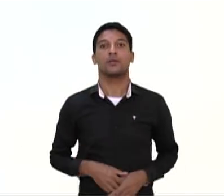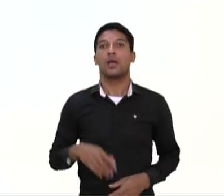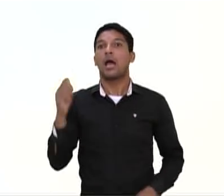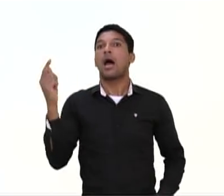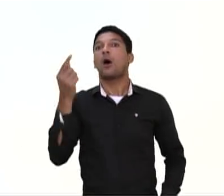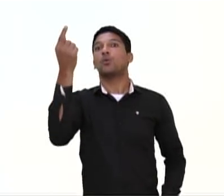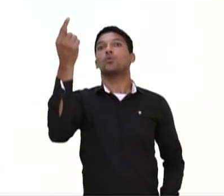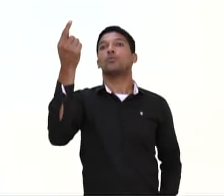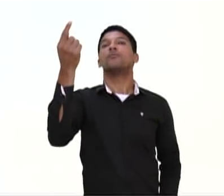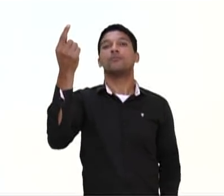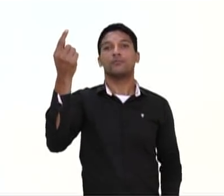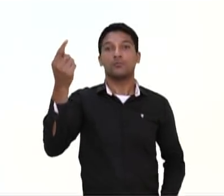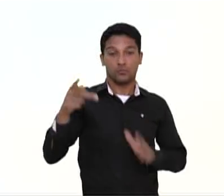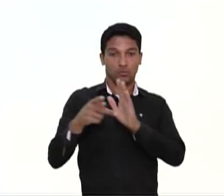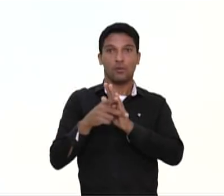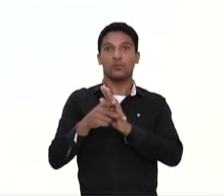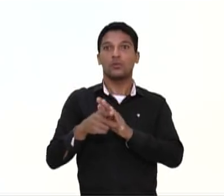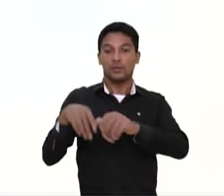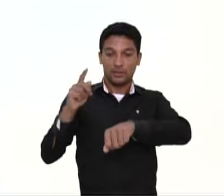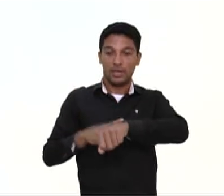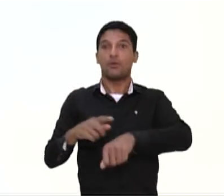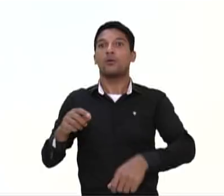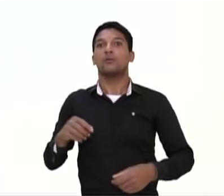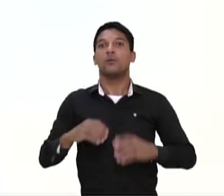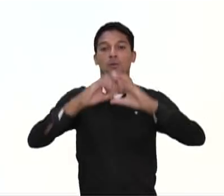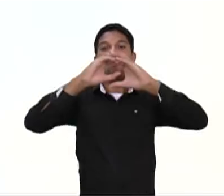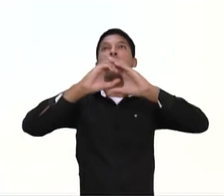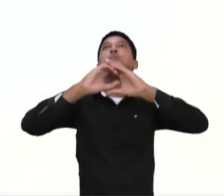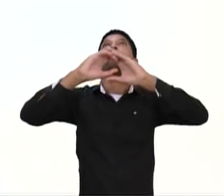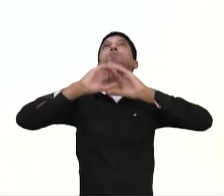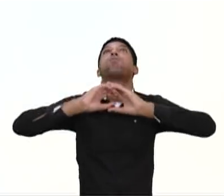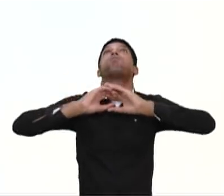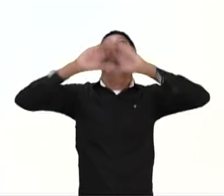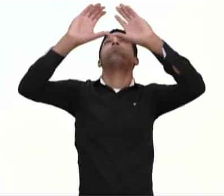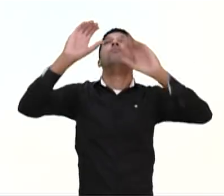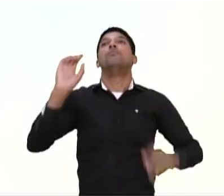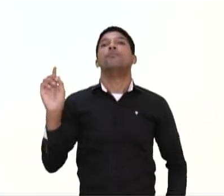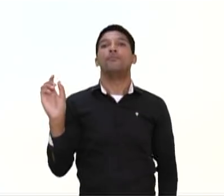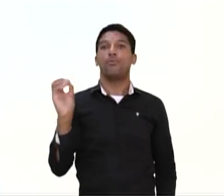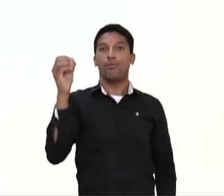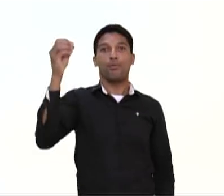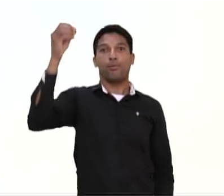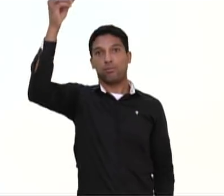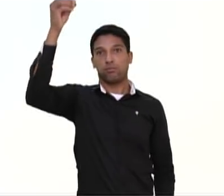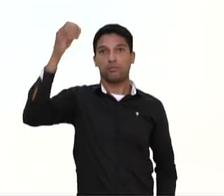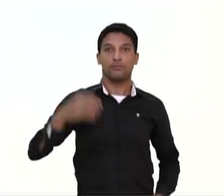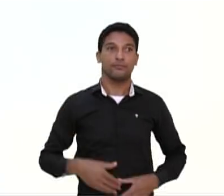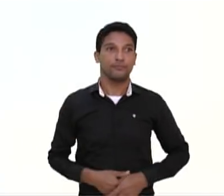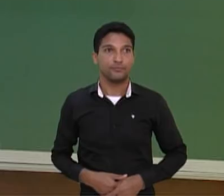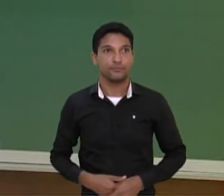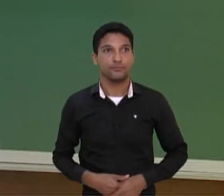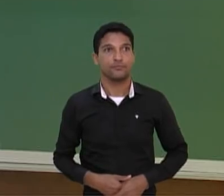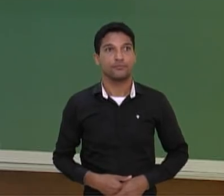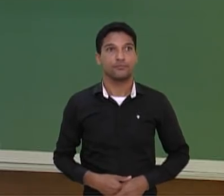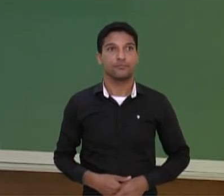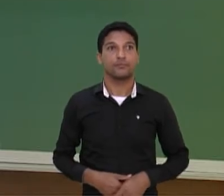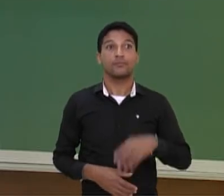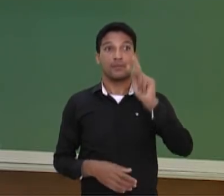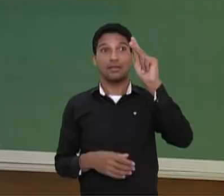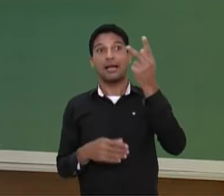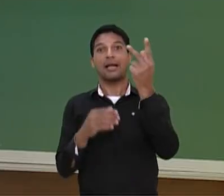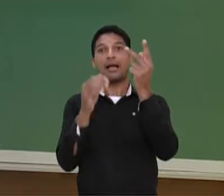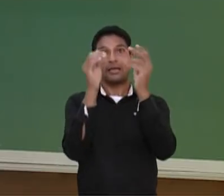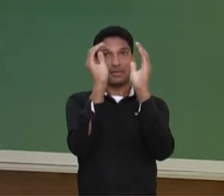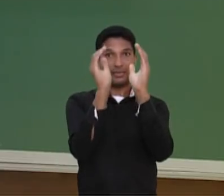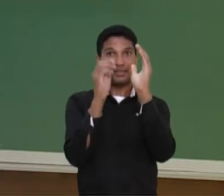em relação ao tempo. Então, isso de lançamento por meio da expressão. Né? Então, tempo em segundos de lançamento pela expressão. h de